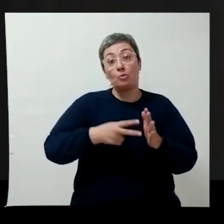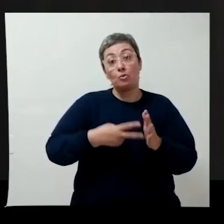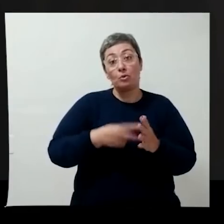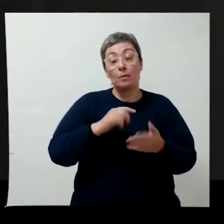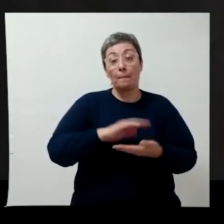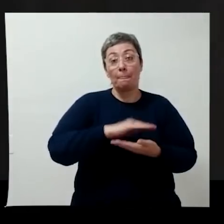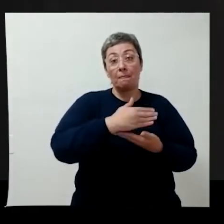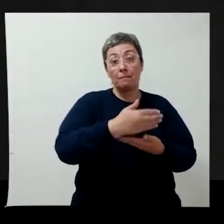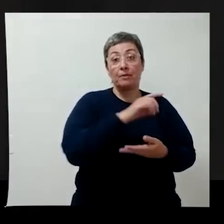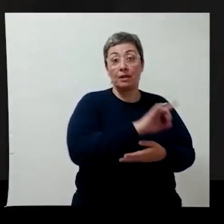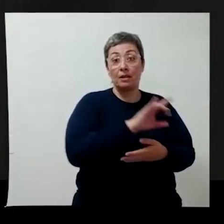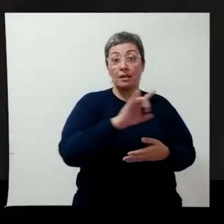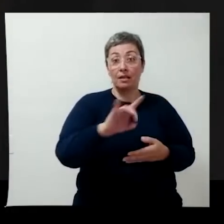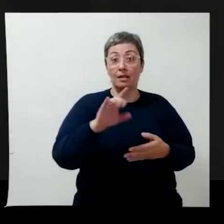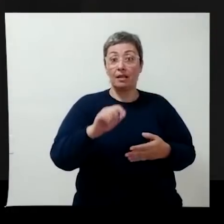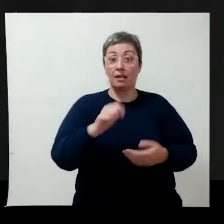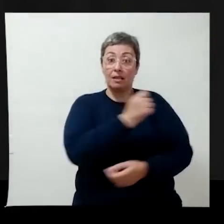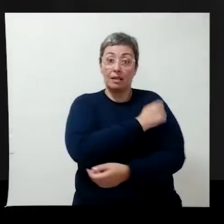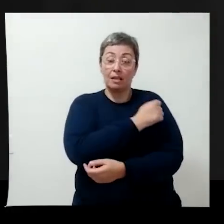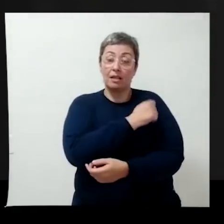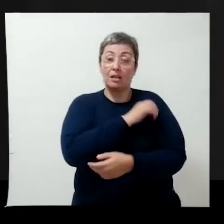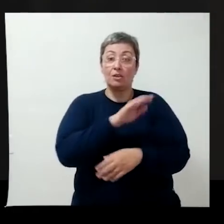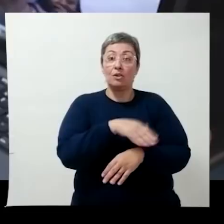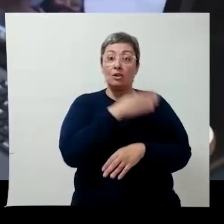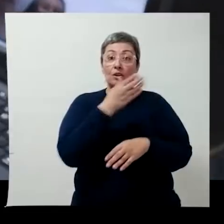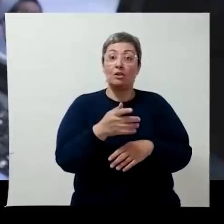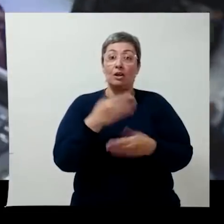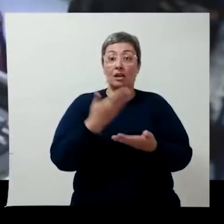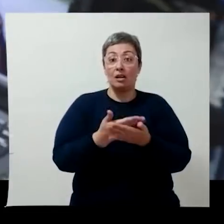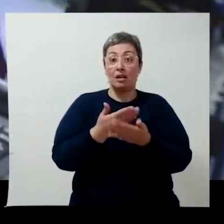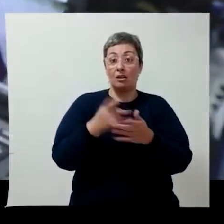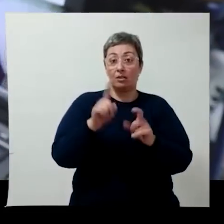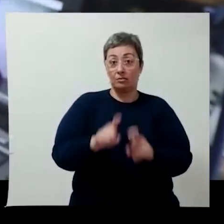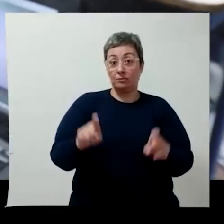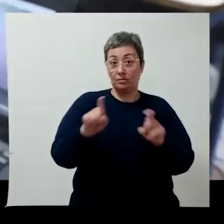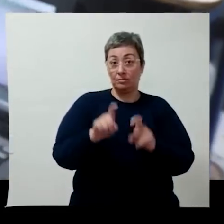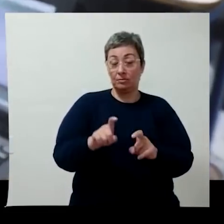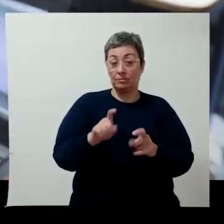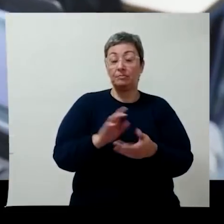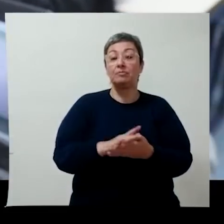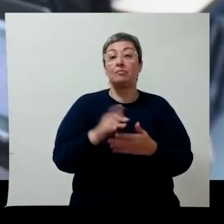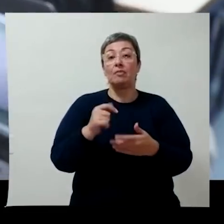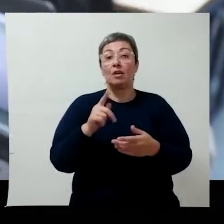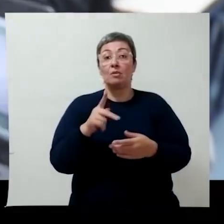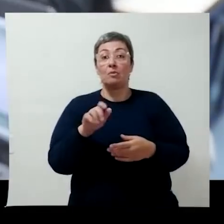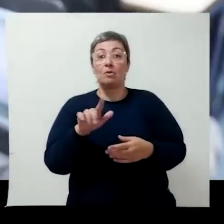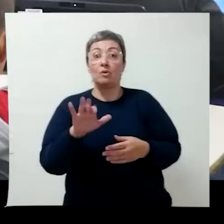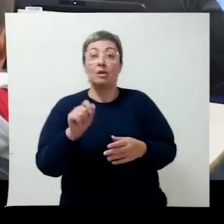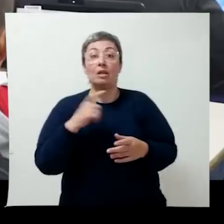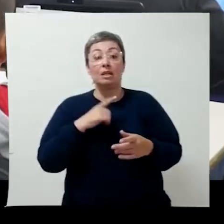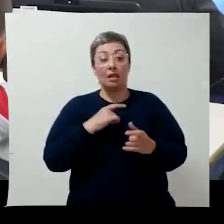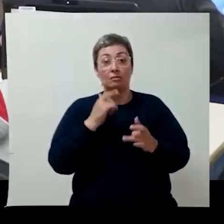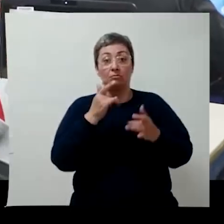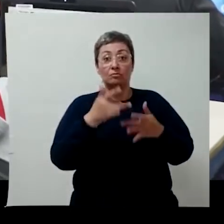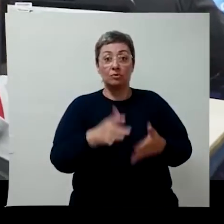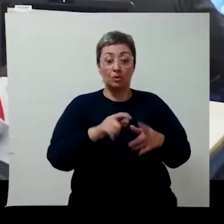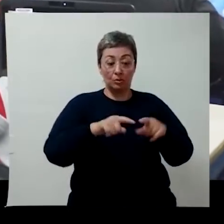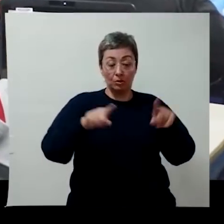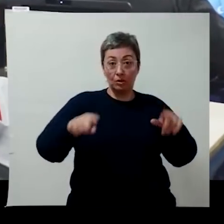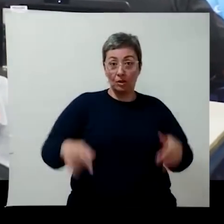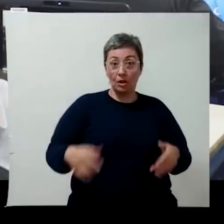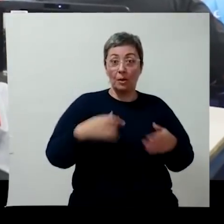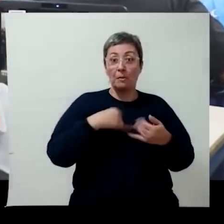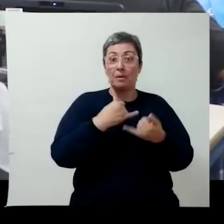um computador para cada aluno durante as aulas de informática. O Plug, ao equipar as escolas com esses